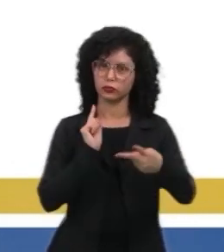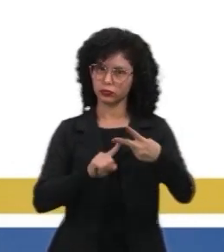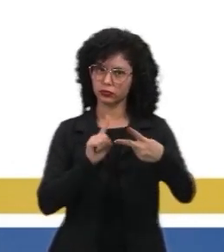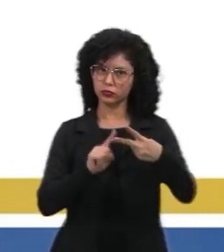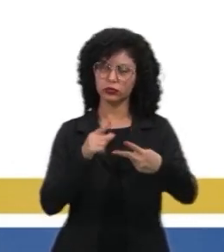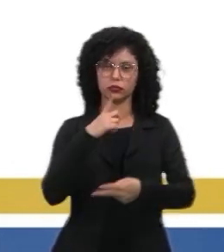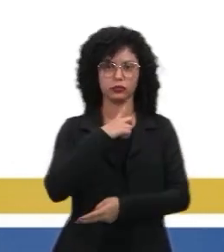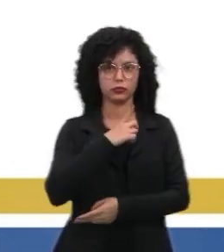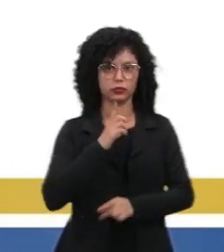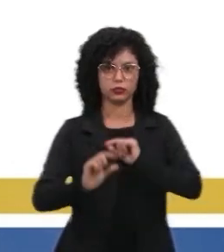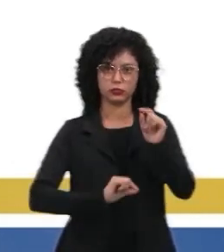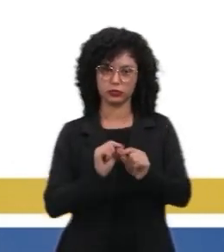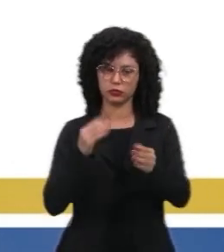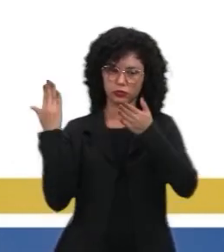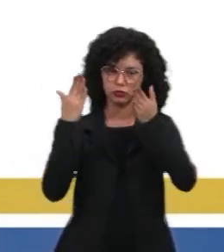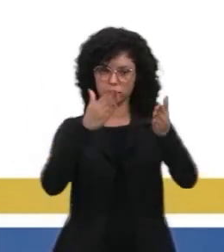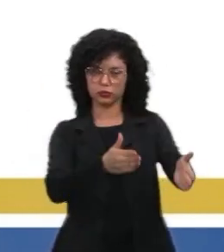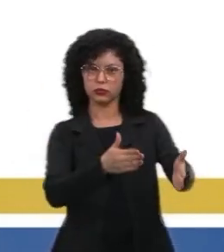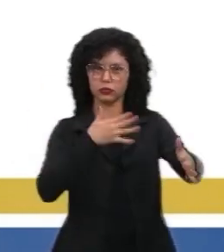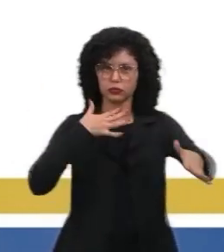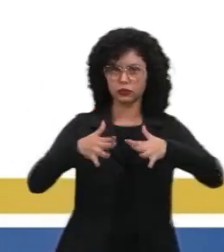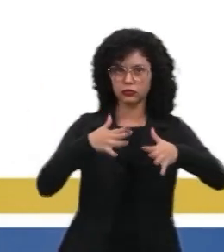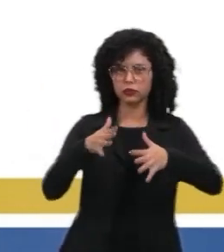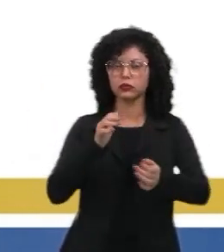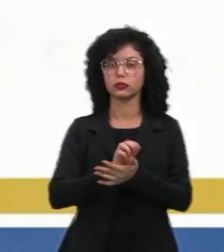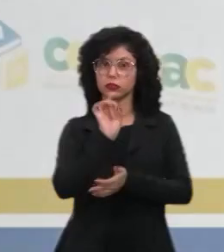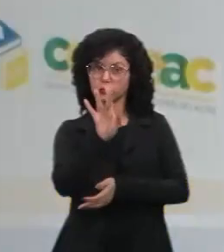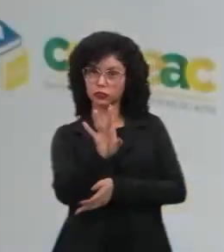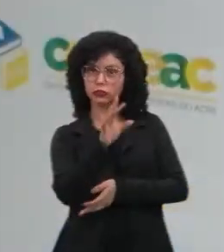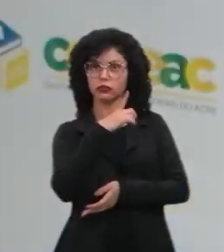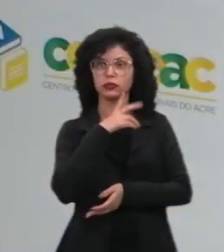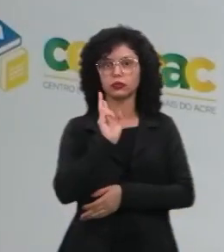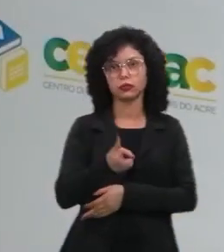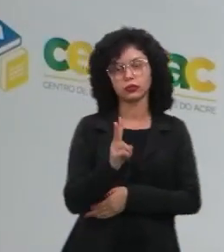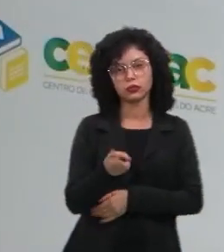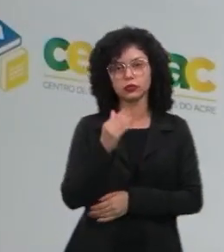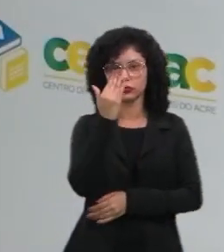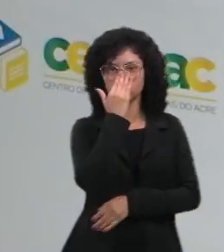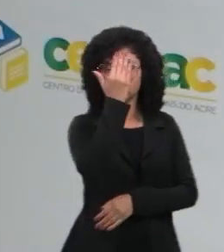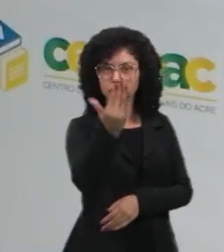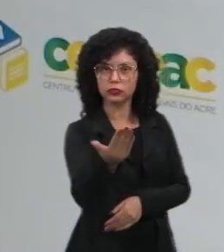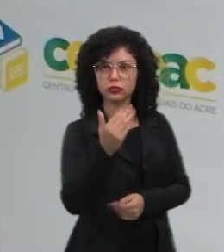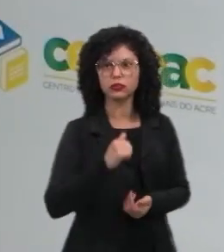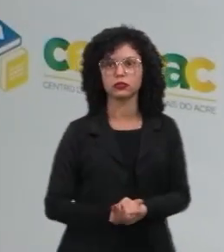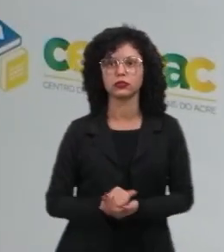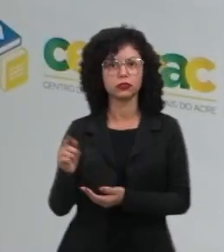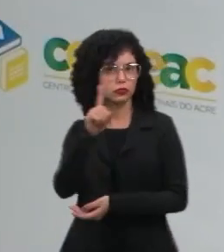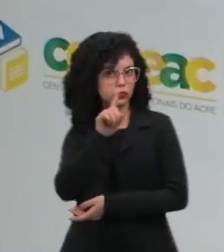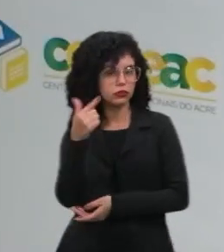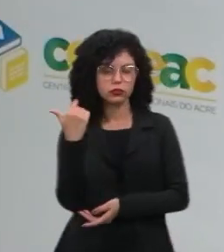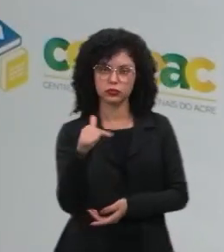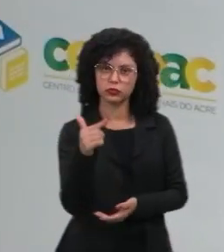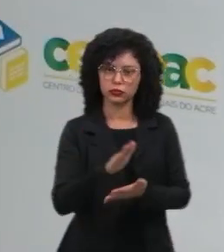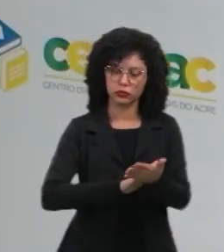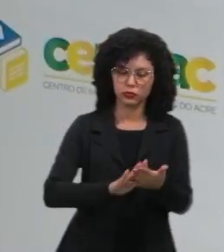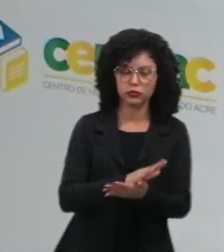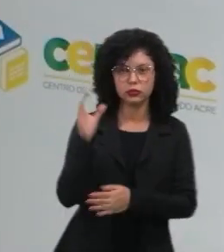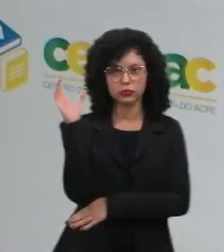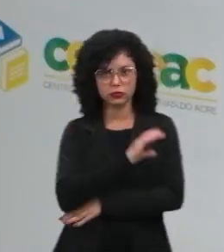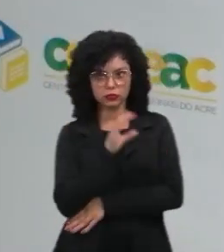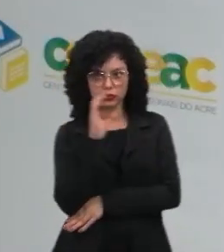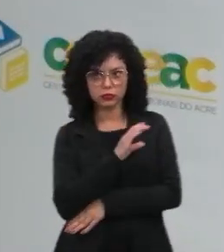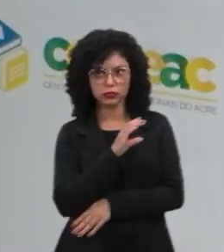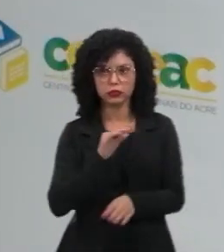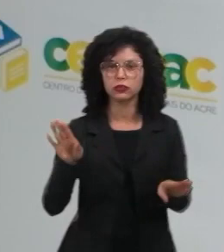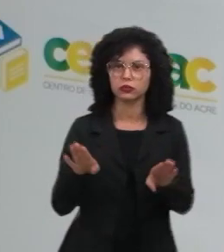ela tende a ter um determinado movimento. Só que esse movimento, ele sempre vai para frente, ou seja, ele não vai ter nenhum momento de aceleração